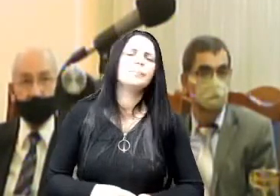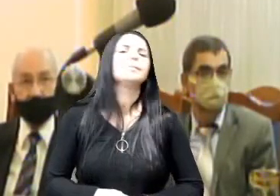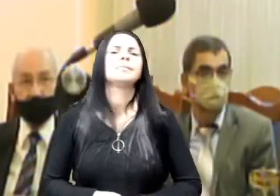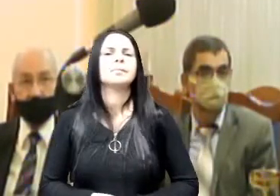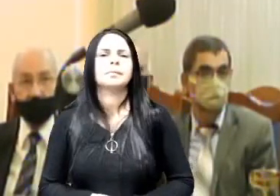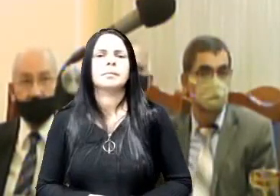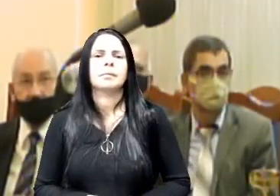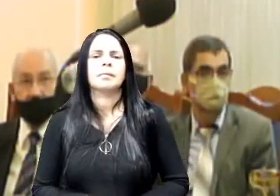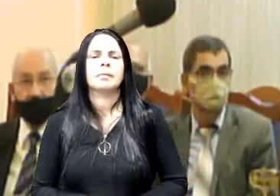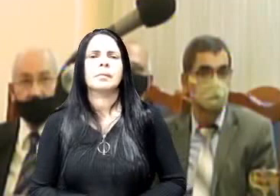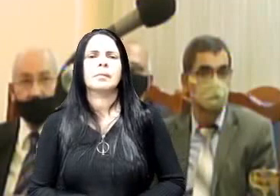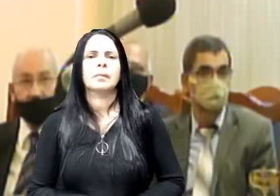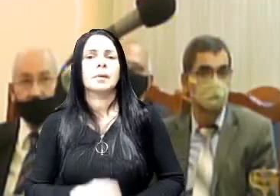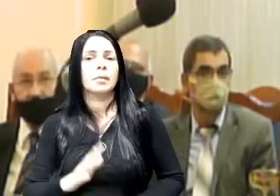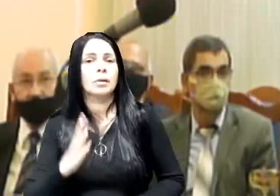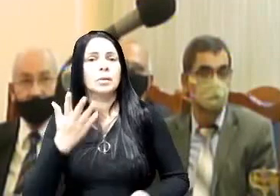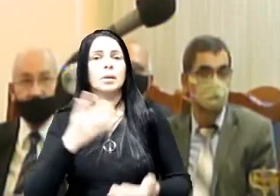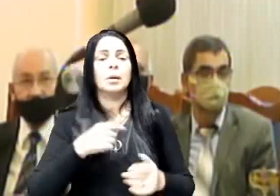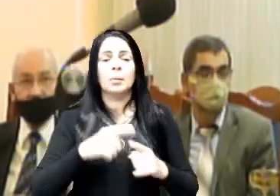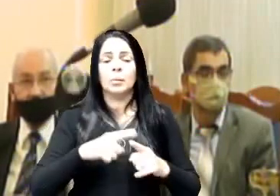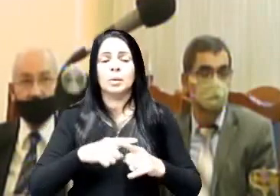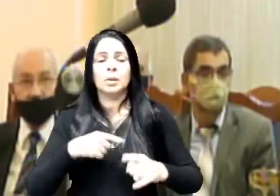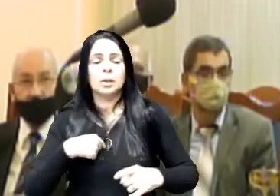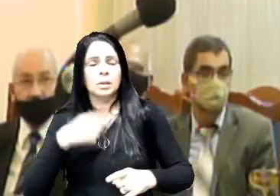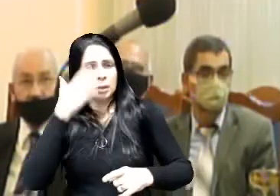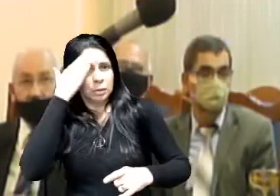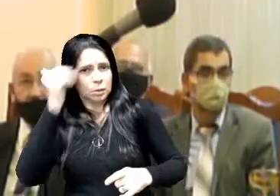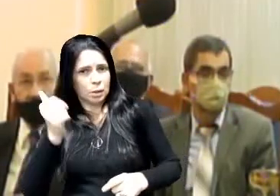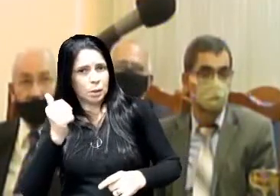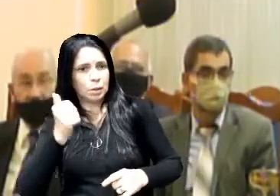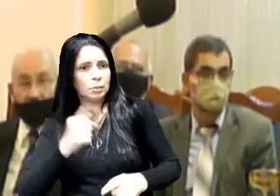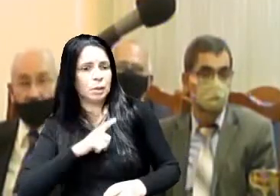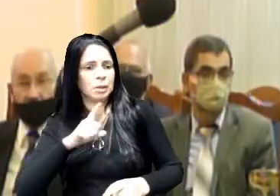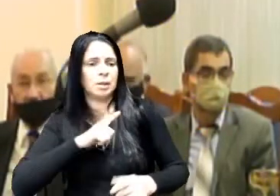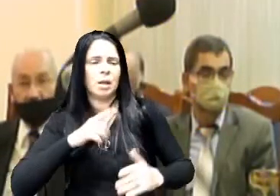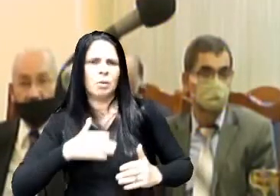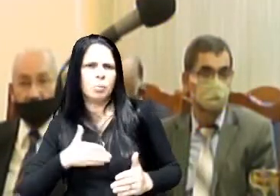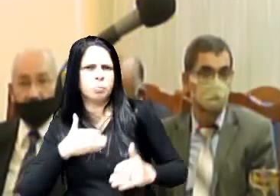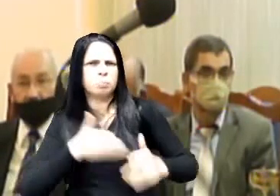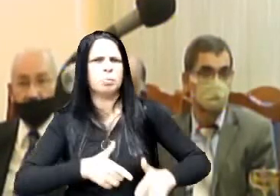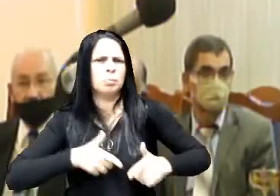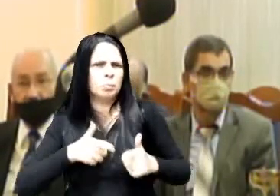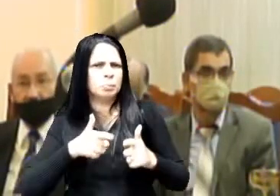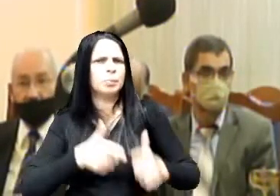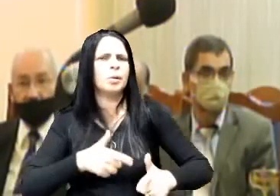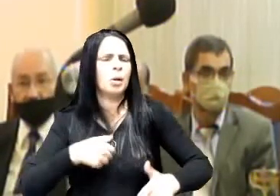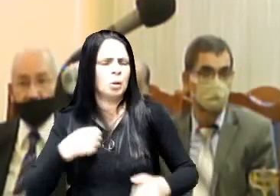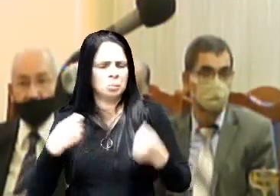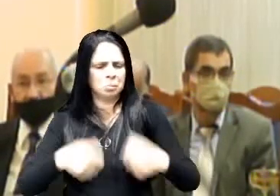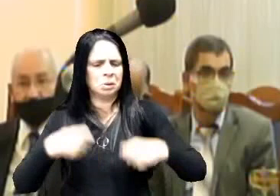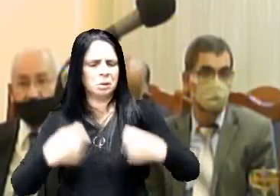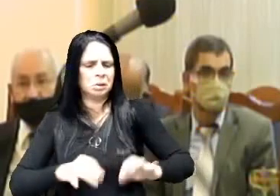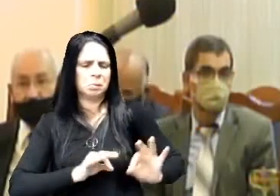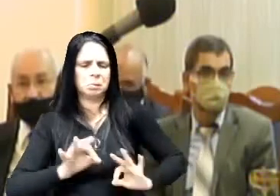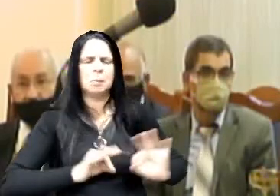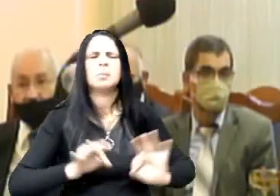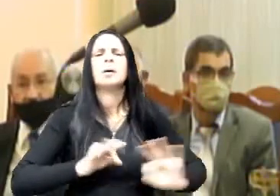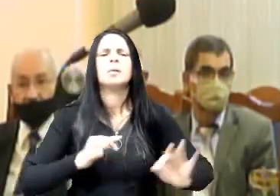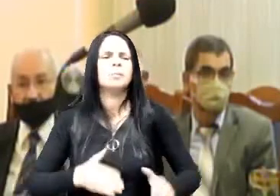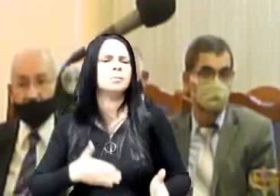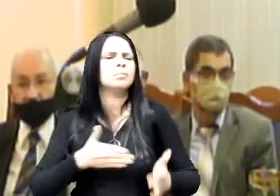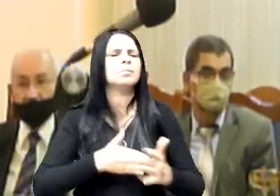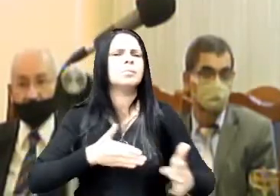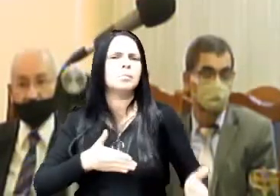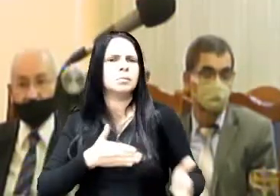Se eu sei que vai haver luta, eu devo estar preparado para enfrentá-la. Aleluia. Glória